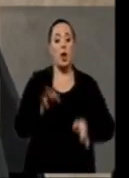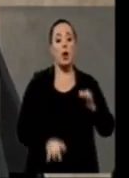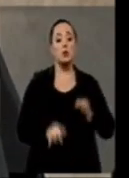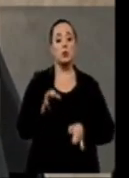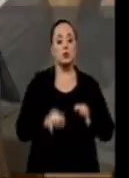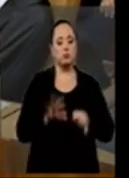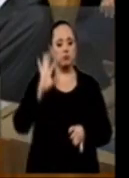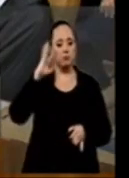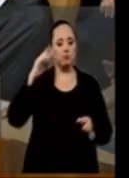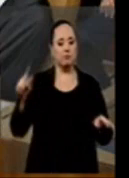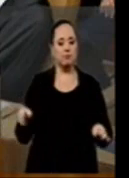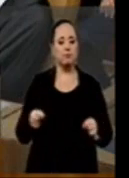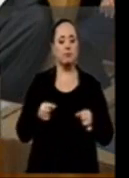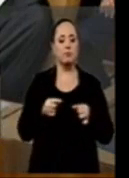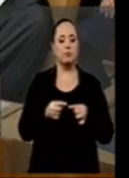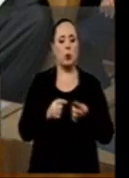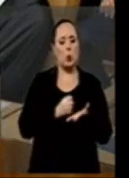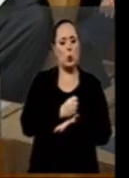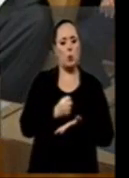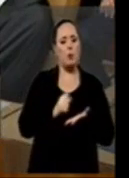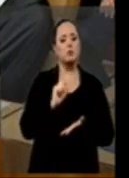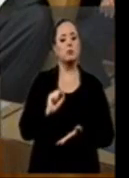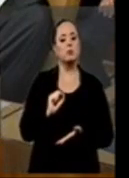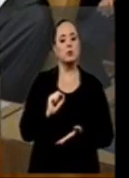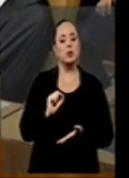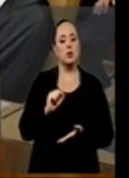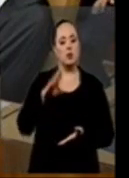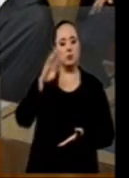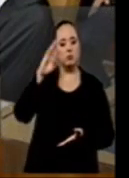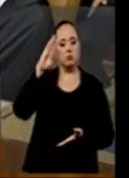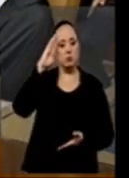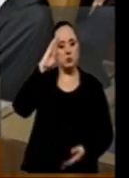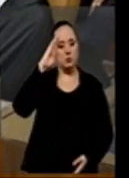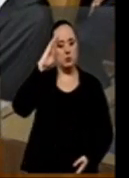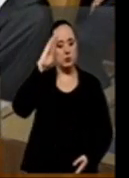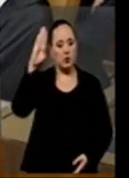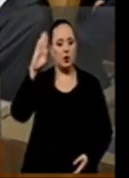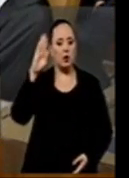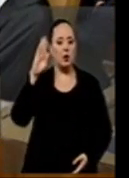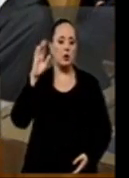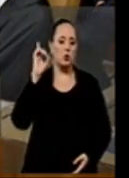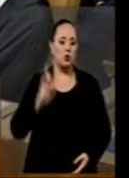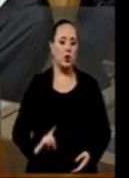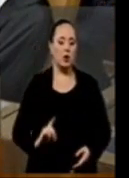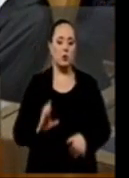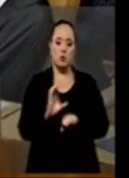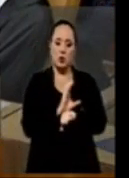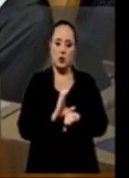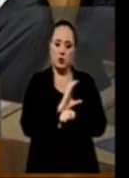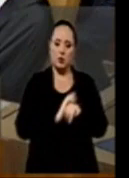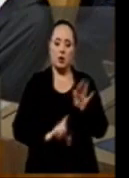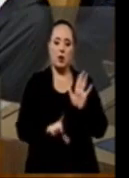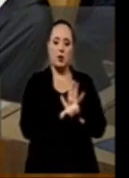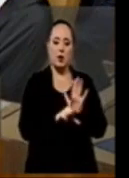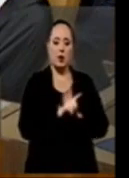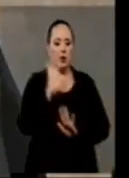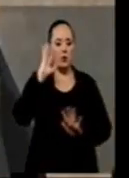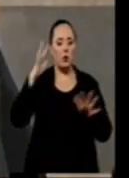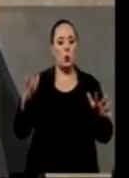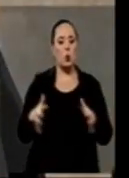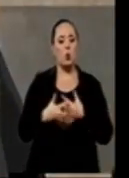e com base na autoridade do direito na autoridade da constituição e das leis os conflitos